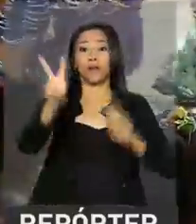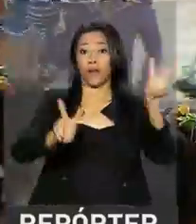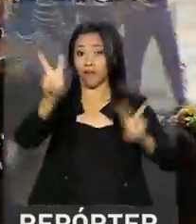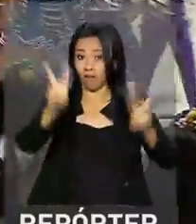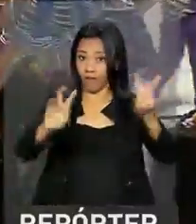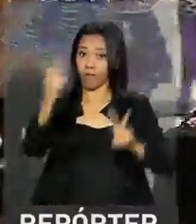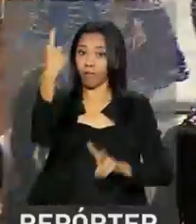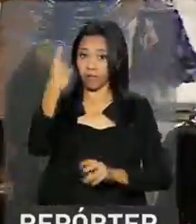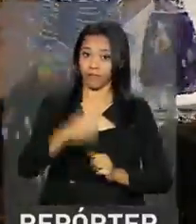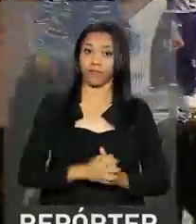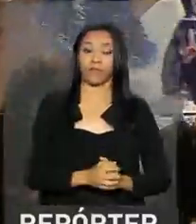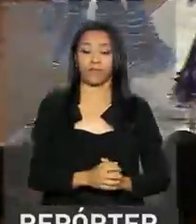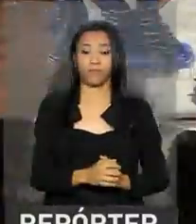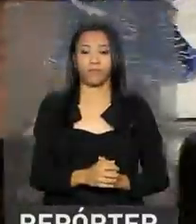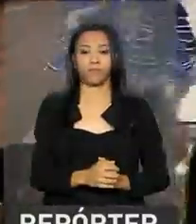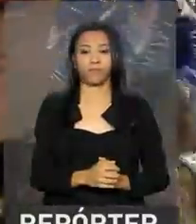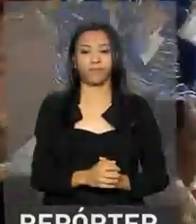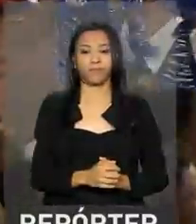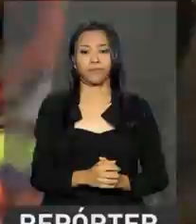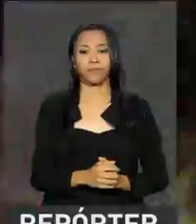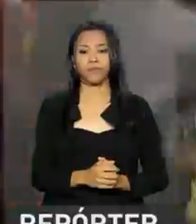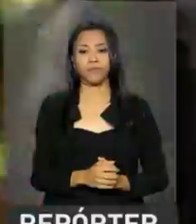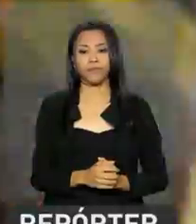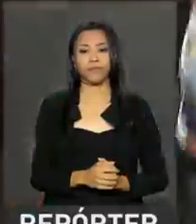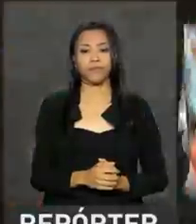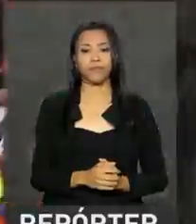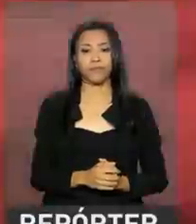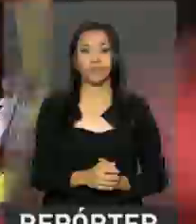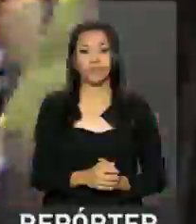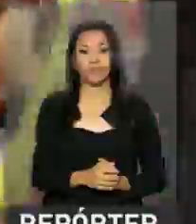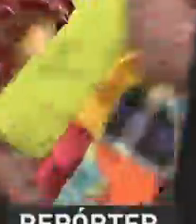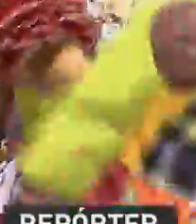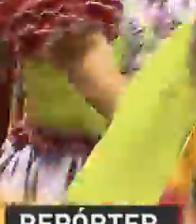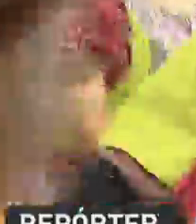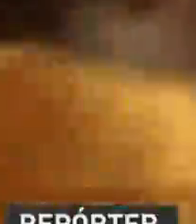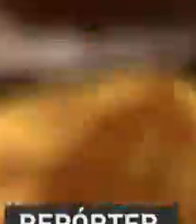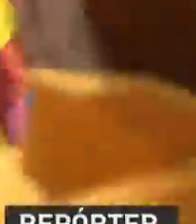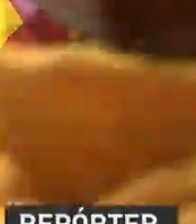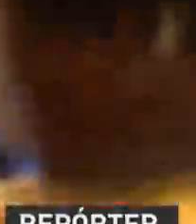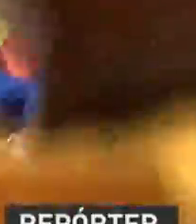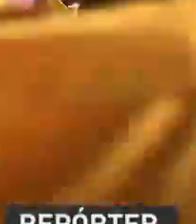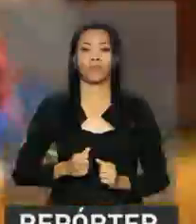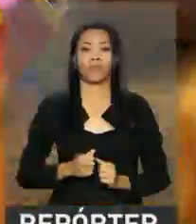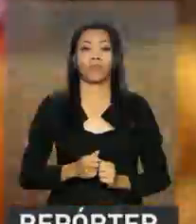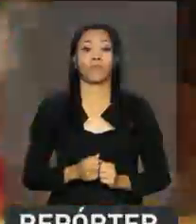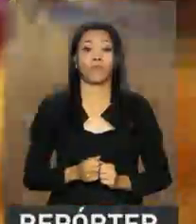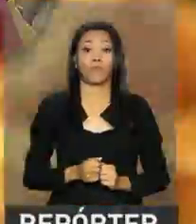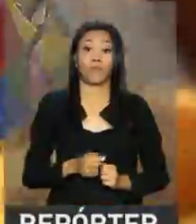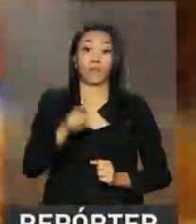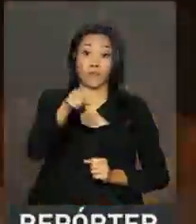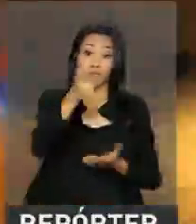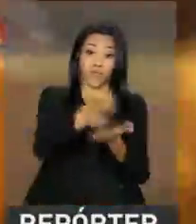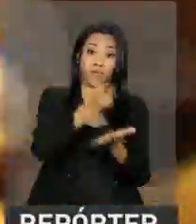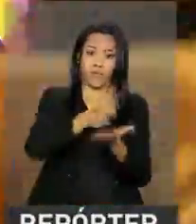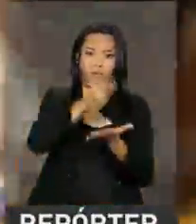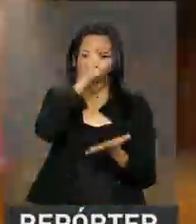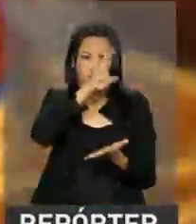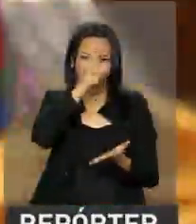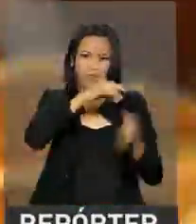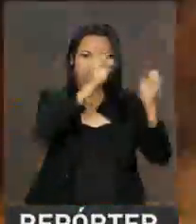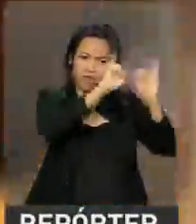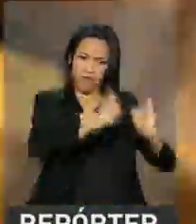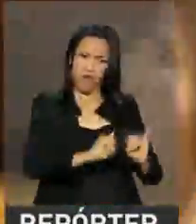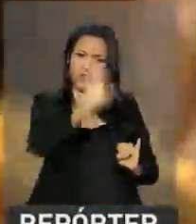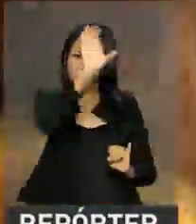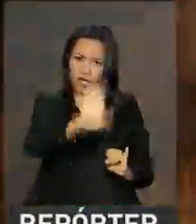carnaval aesta da famía Nord com forte Associação aos santos católicos